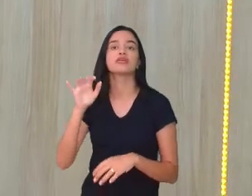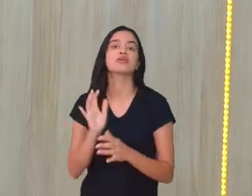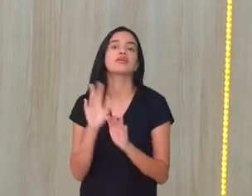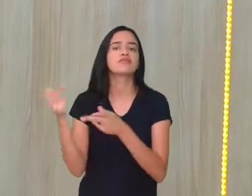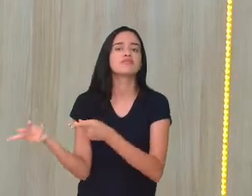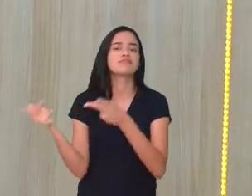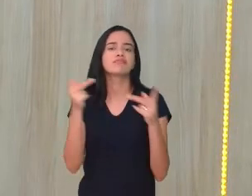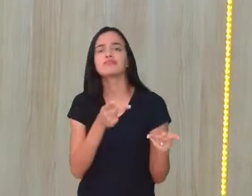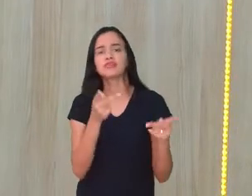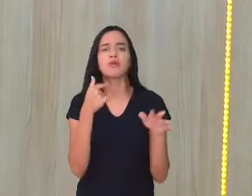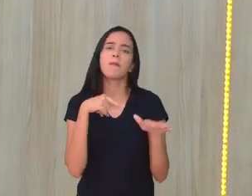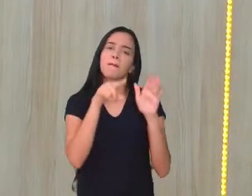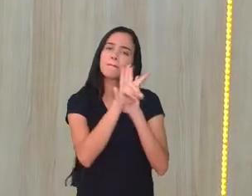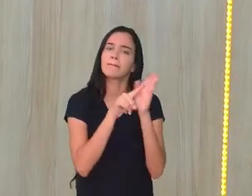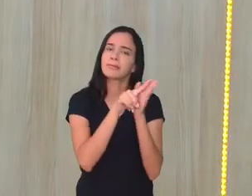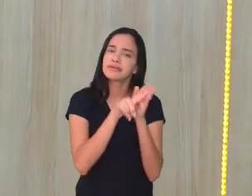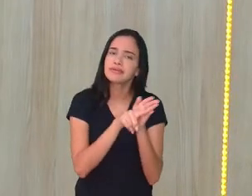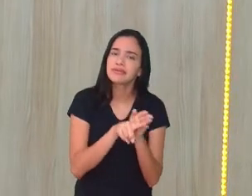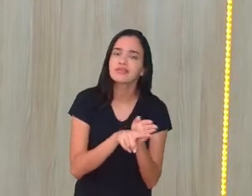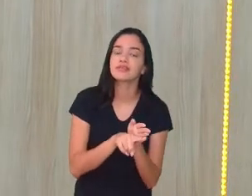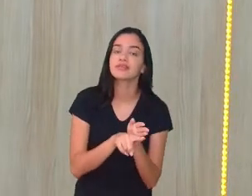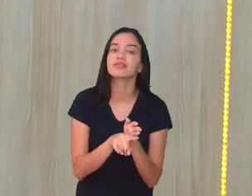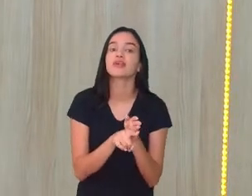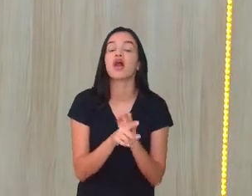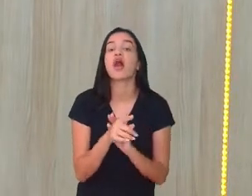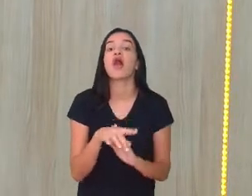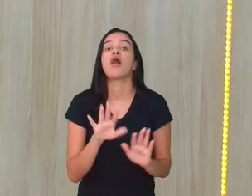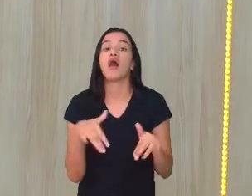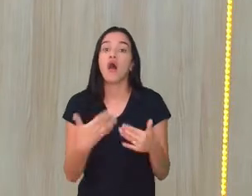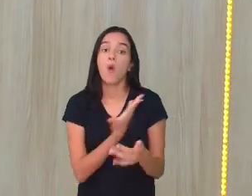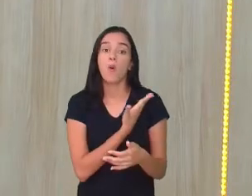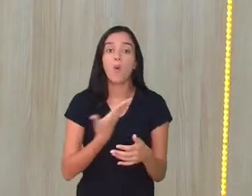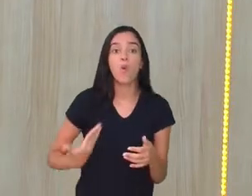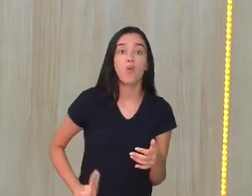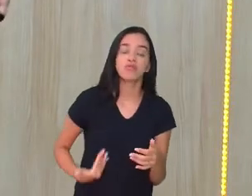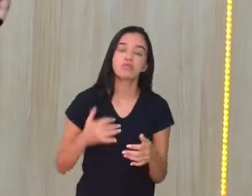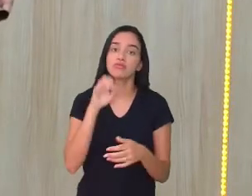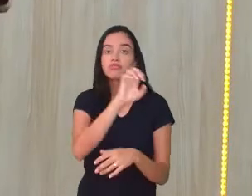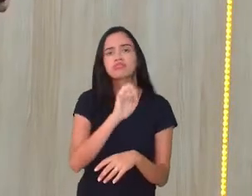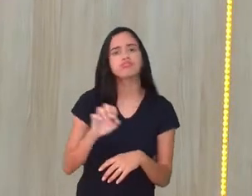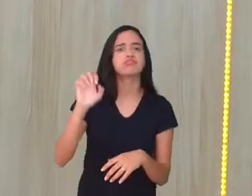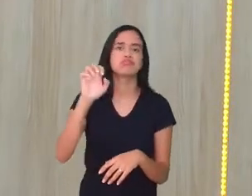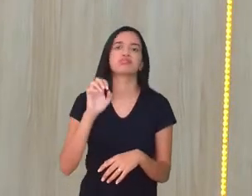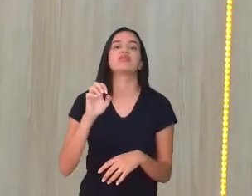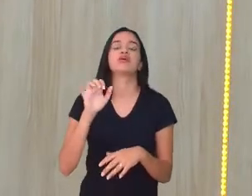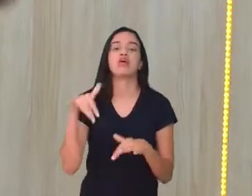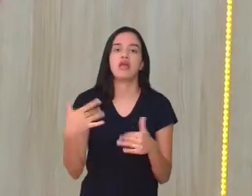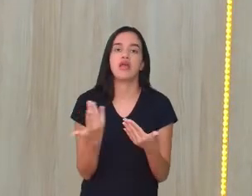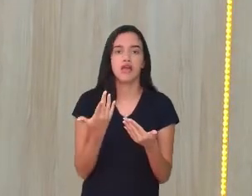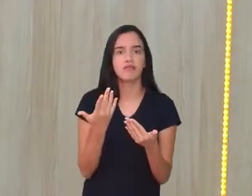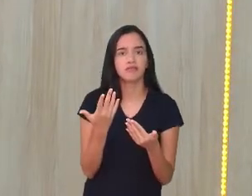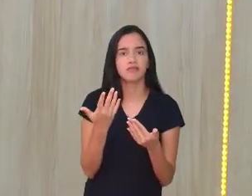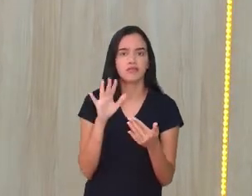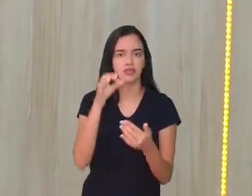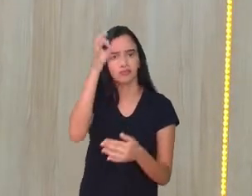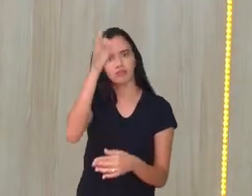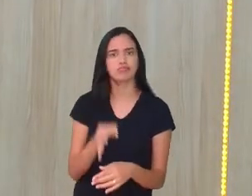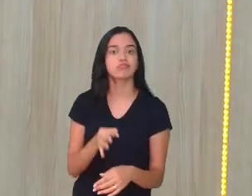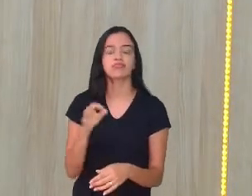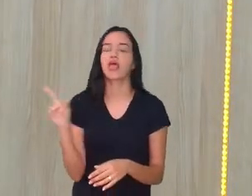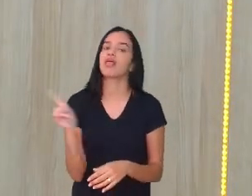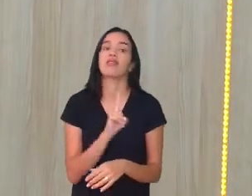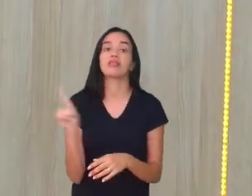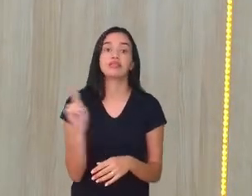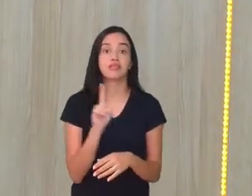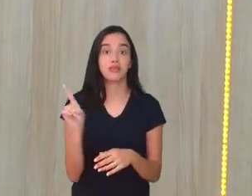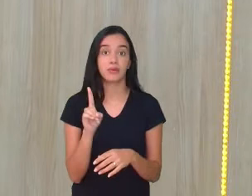uma pesquisa em relação ao governo do estado de Pernambuco, essa pesquisa vai ser fidedigna? Não.